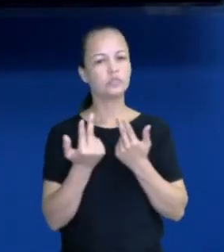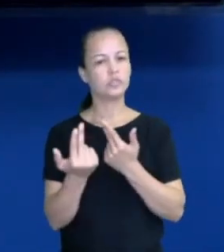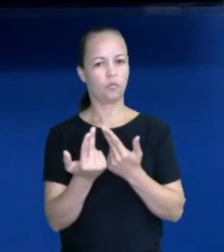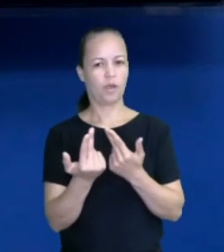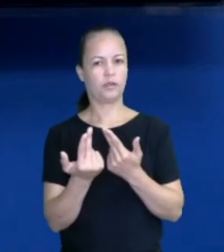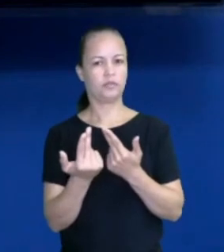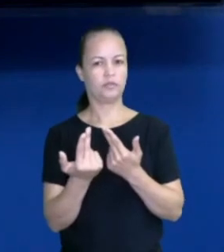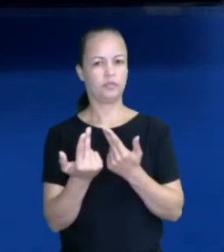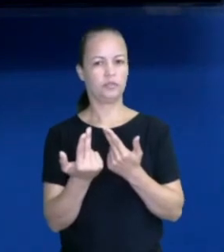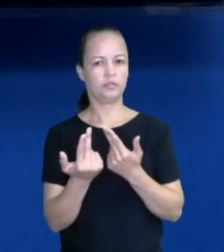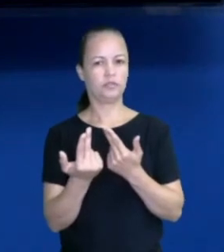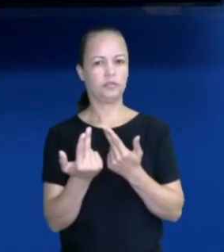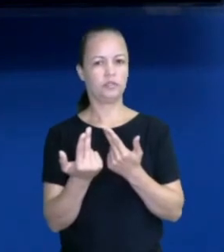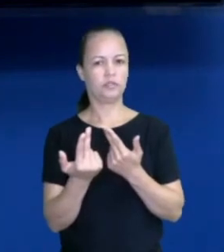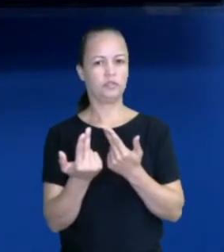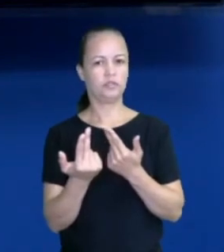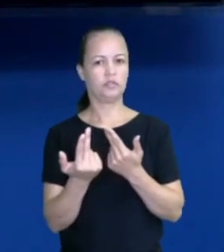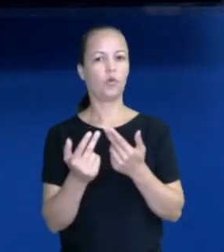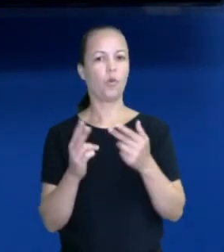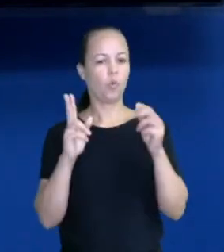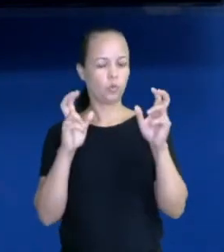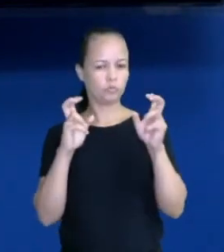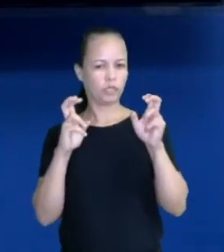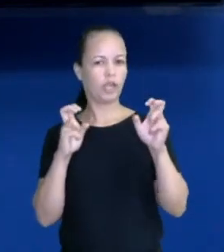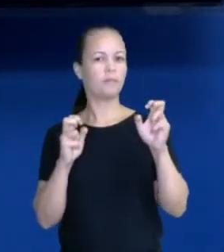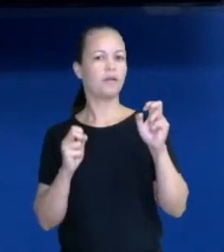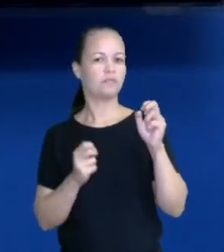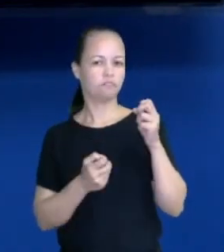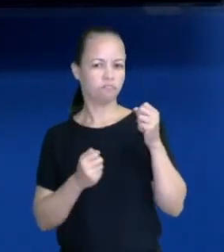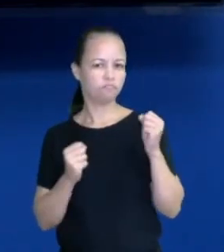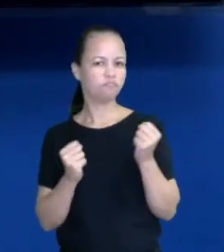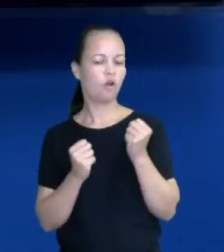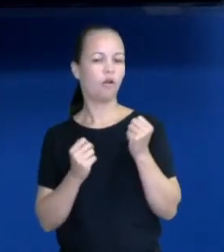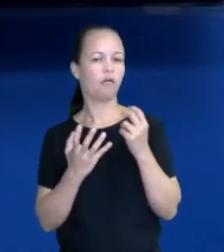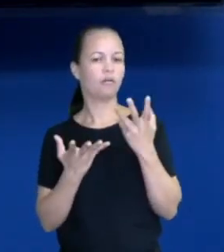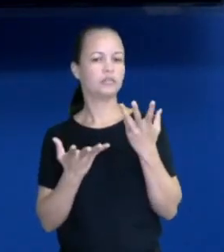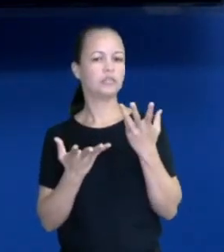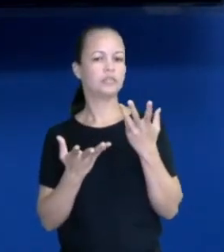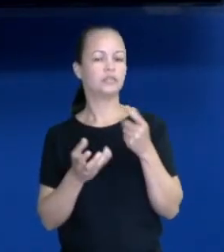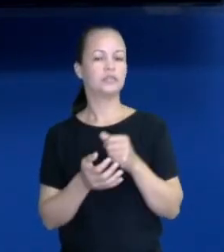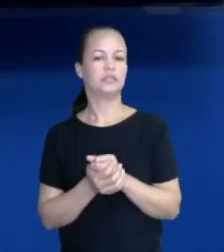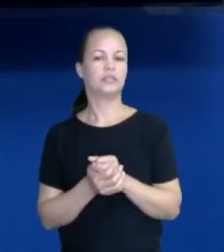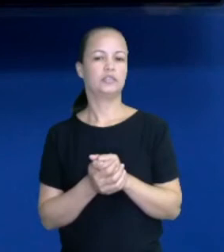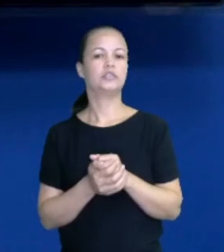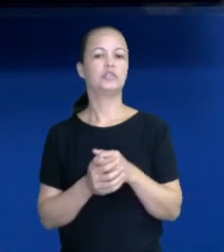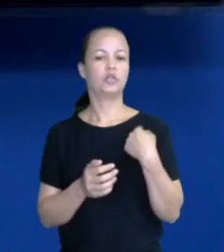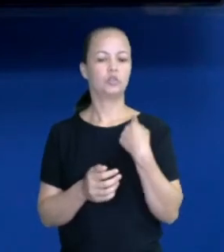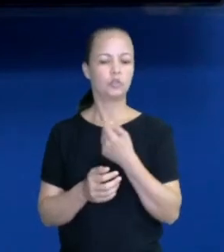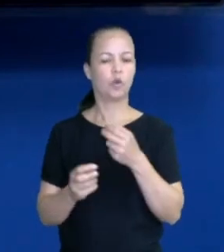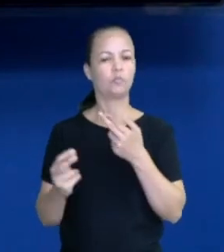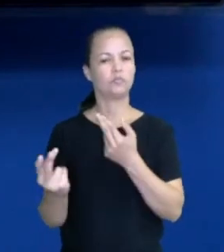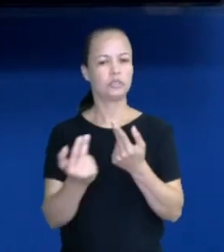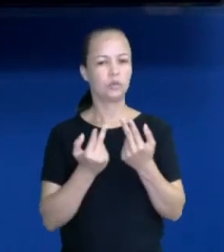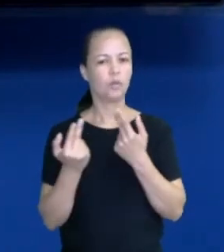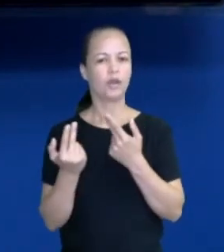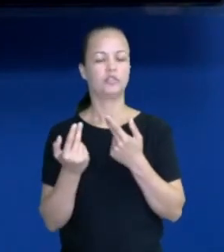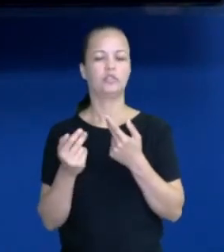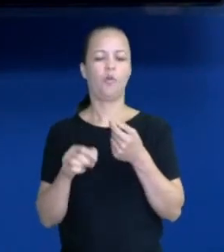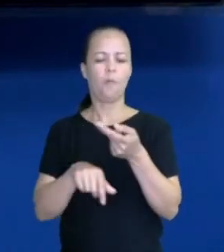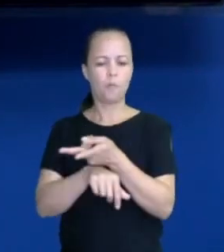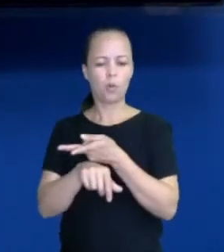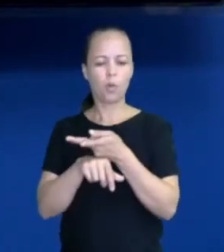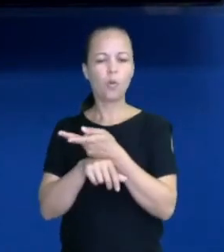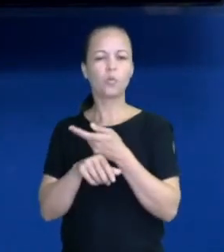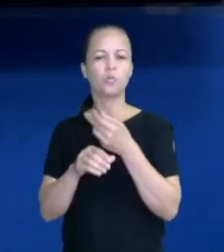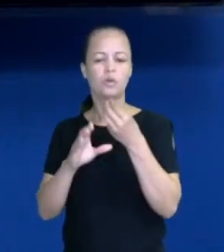foi forte. Somos iguais. Então, procura esses relatos, procura essas postagens.